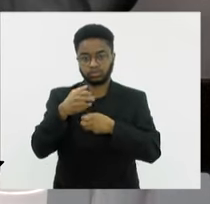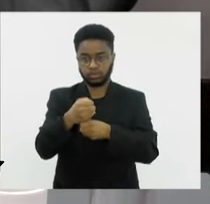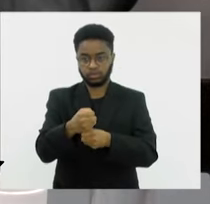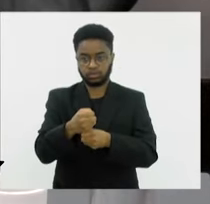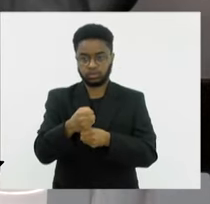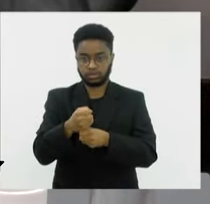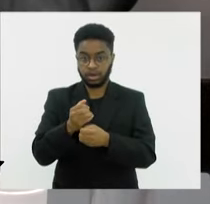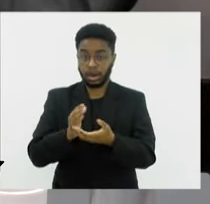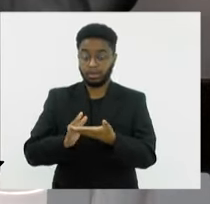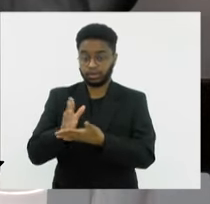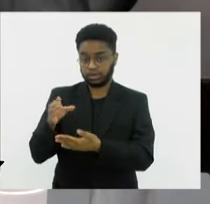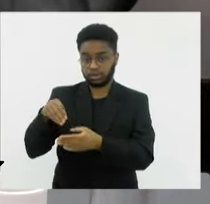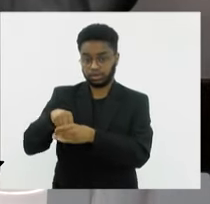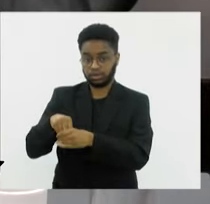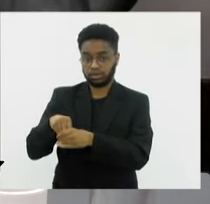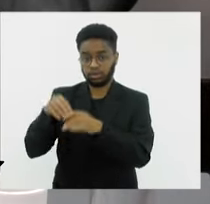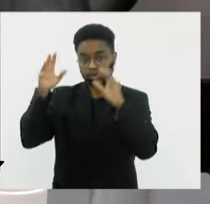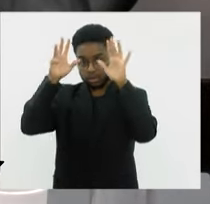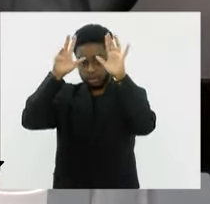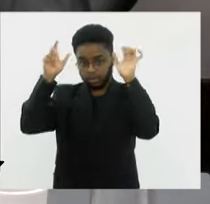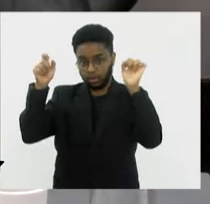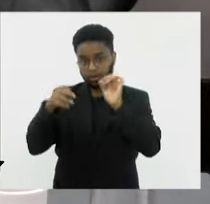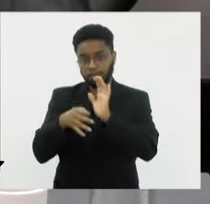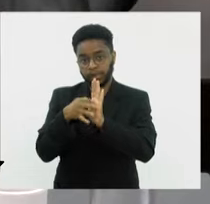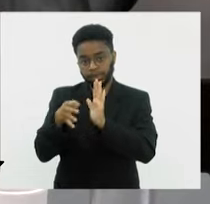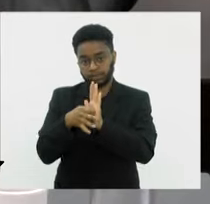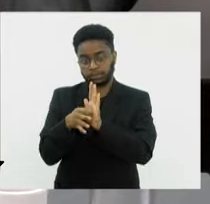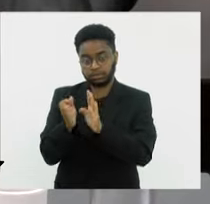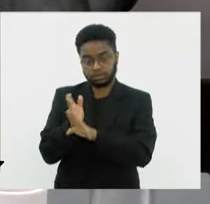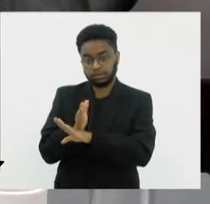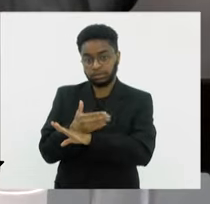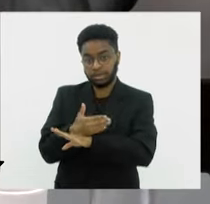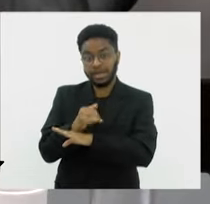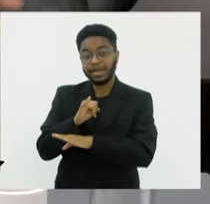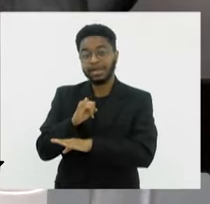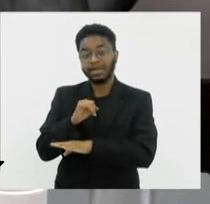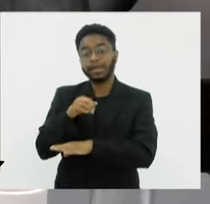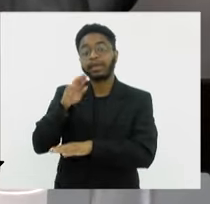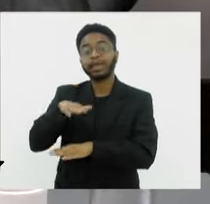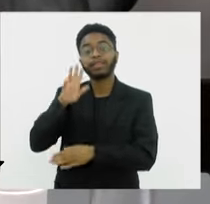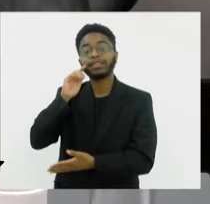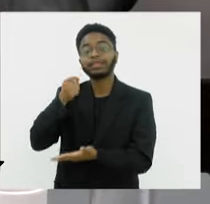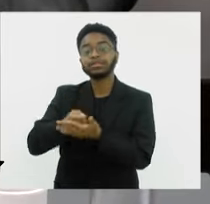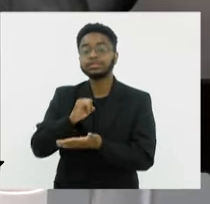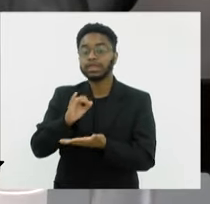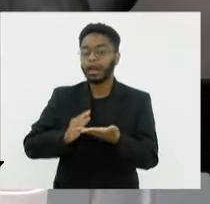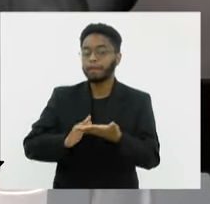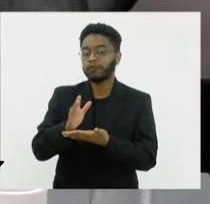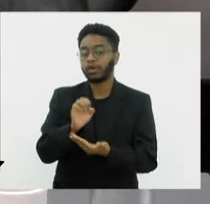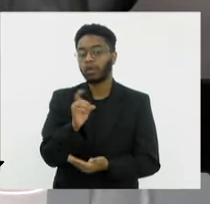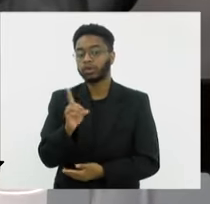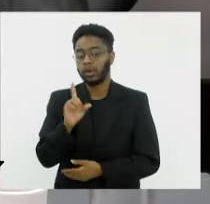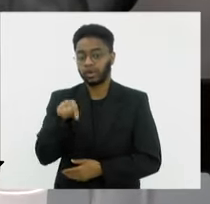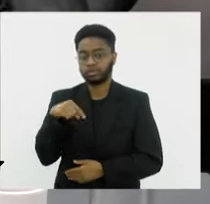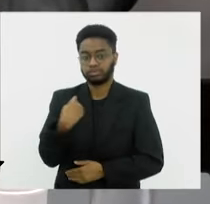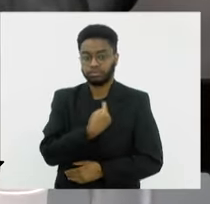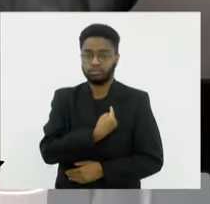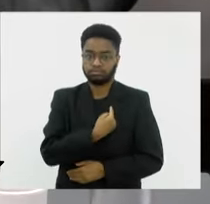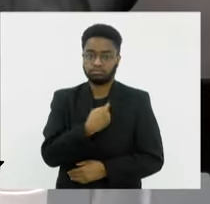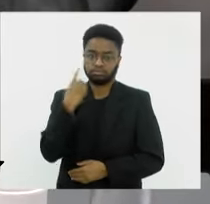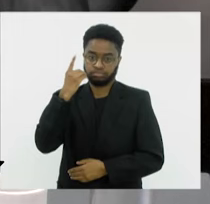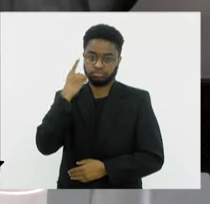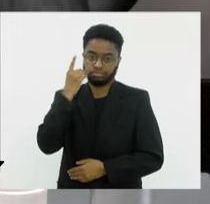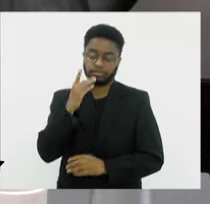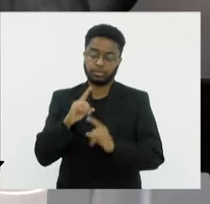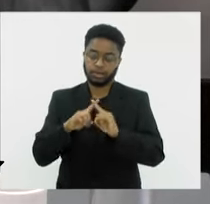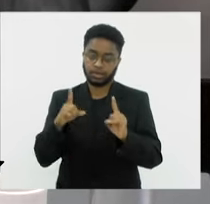aprovada no Tribunal de Contas, parecer prévio, quem decide se a conta vai ser aprovada ou não somos nós. O Tribunal emite